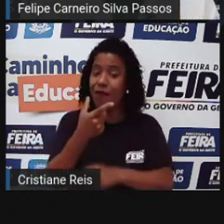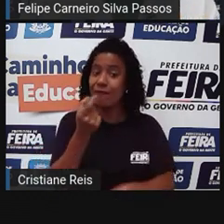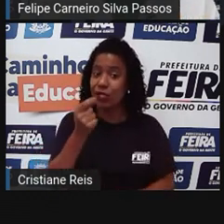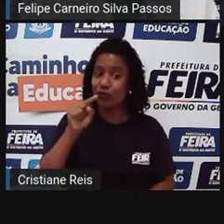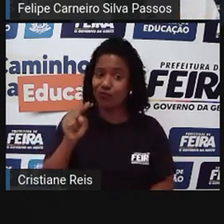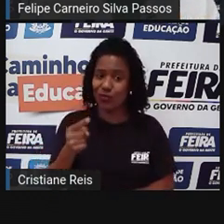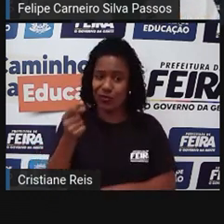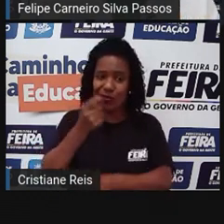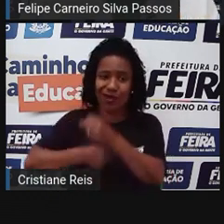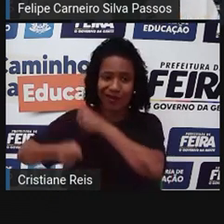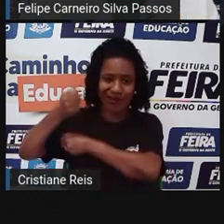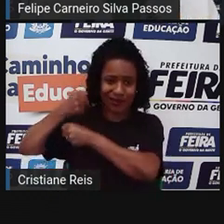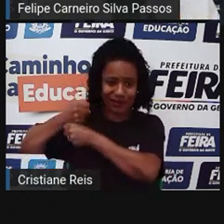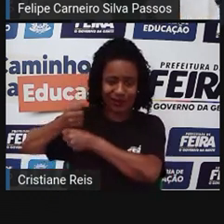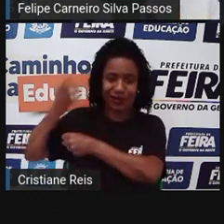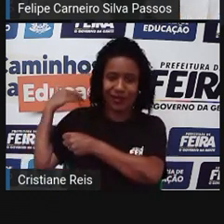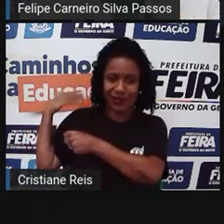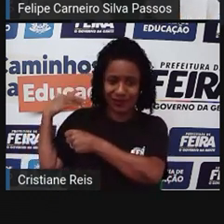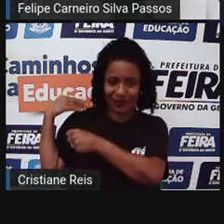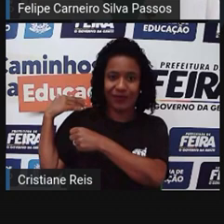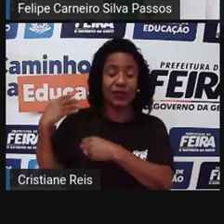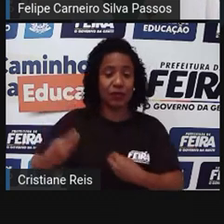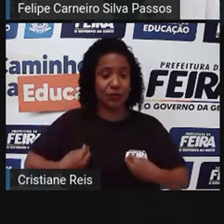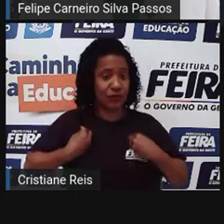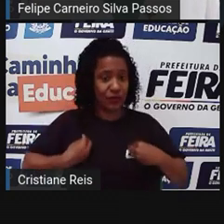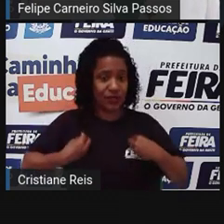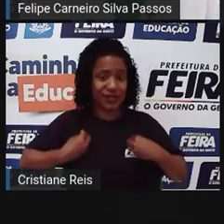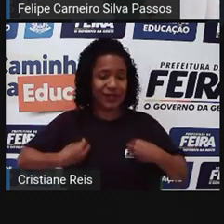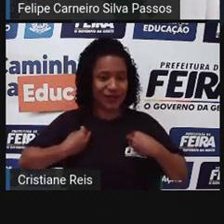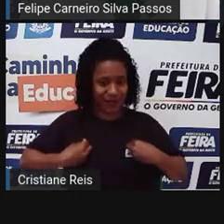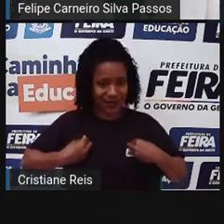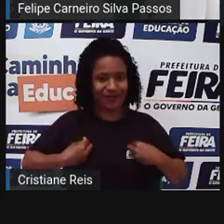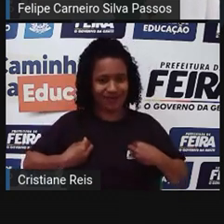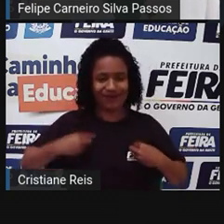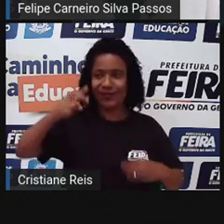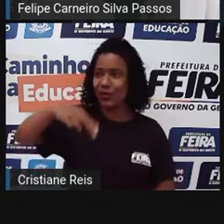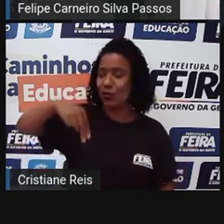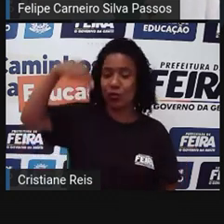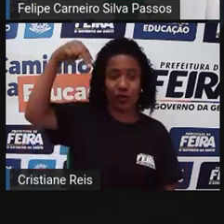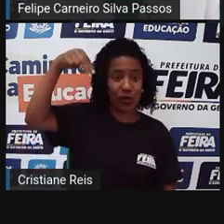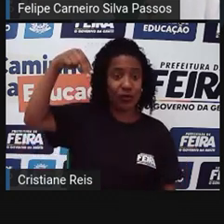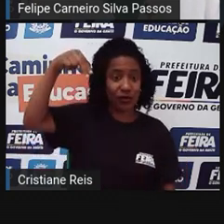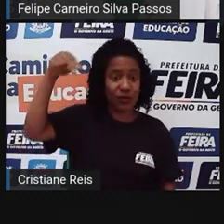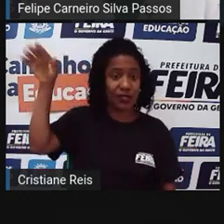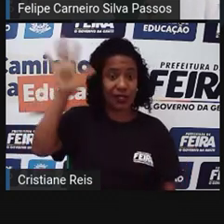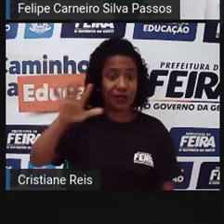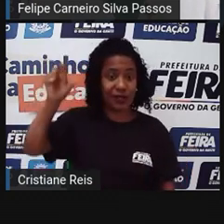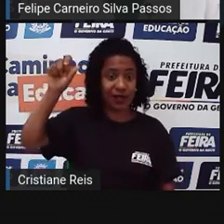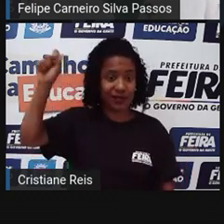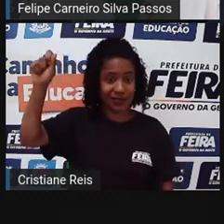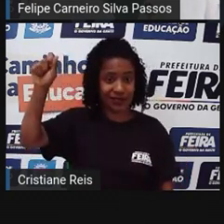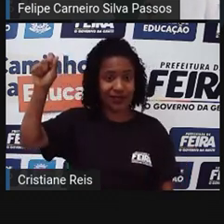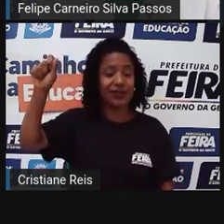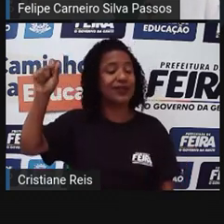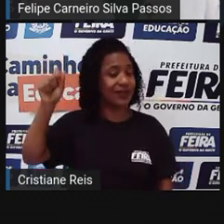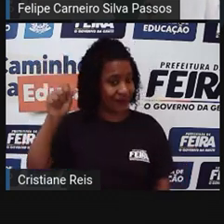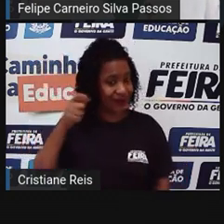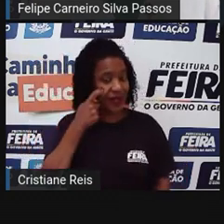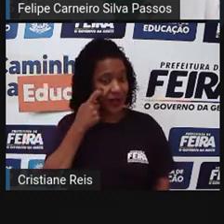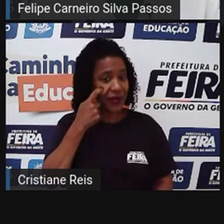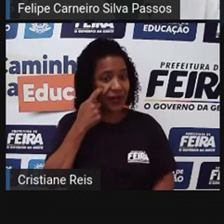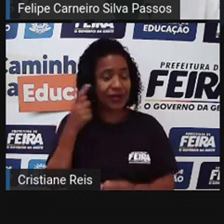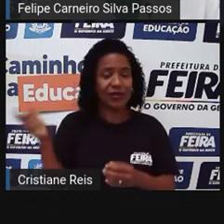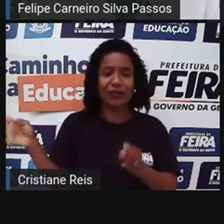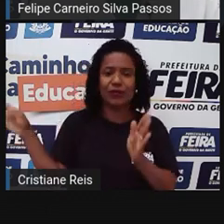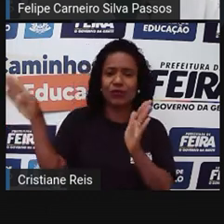anos atrás, o ser humano ele vem lá pelo norte do continente asiático e ele chega no norte da